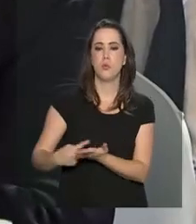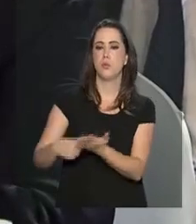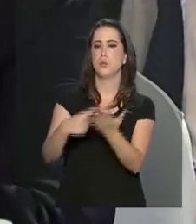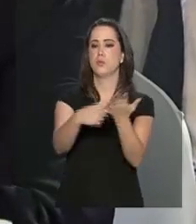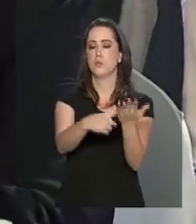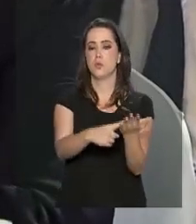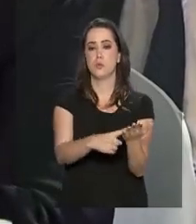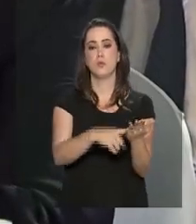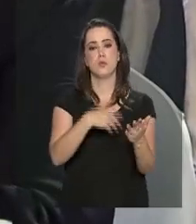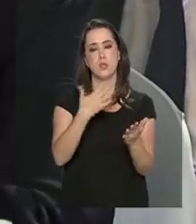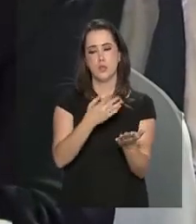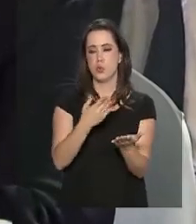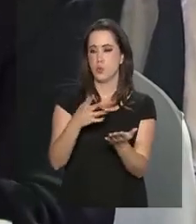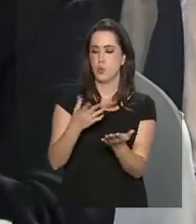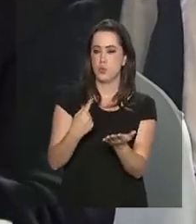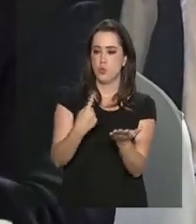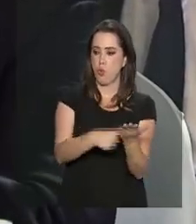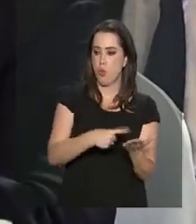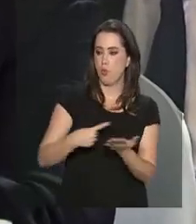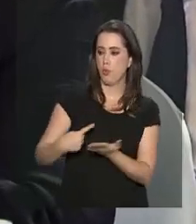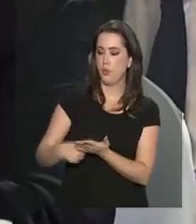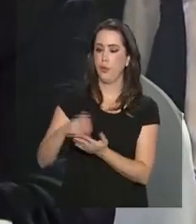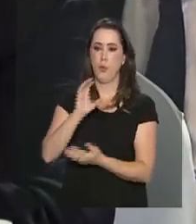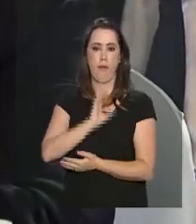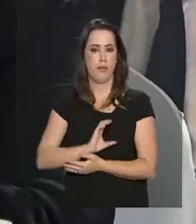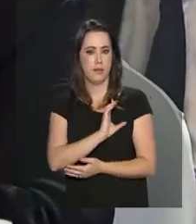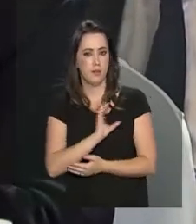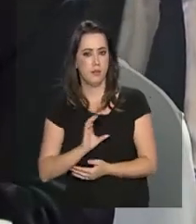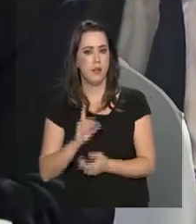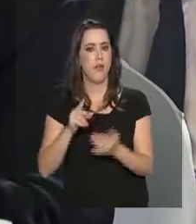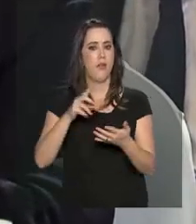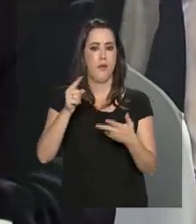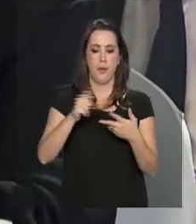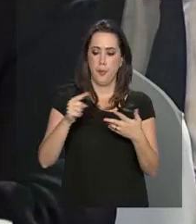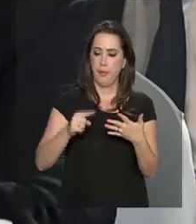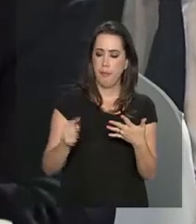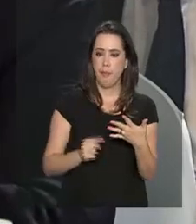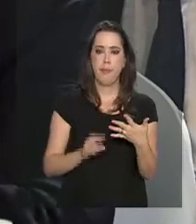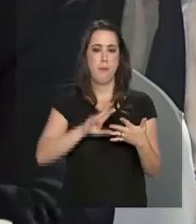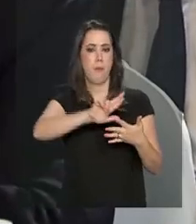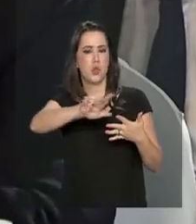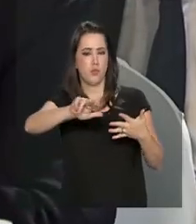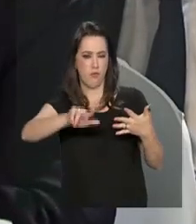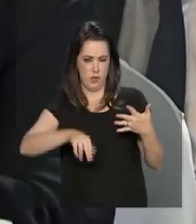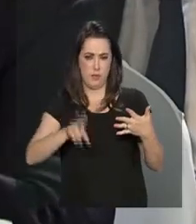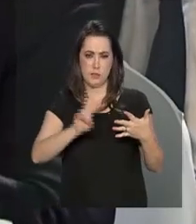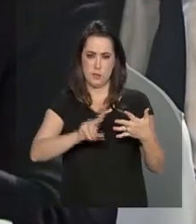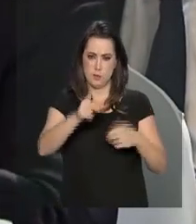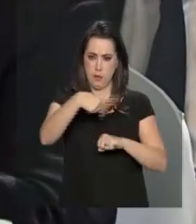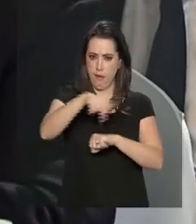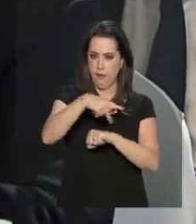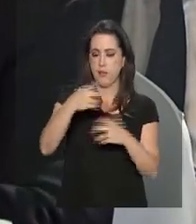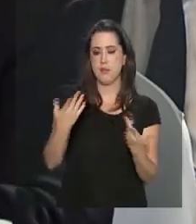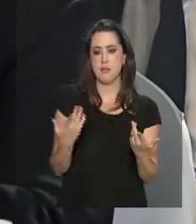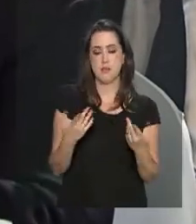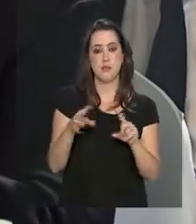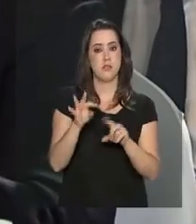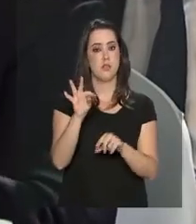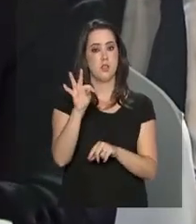as tratativas com o canadá cingapura coréia do sul marrocos é tunísia